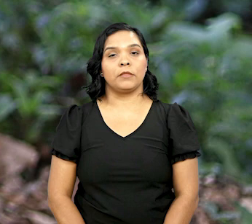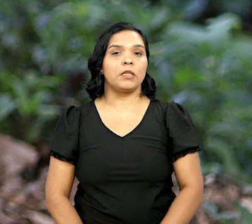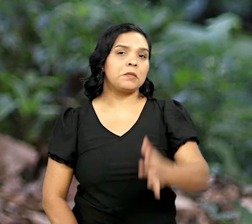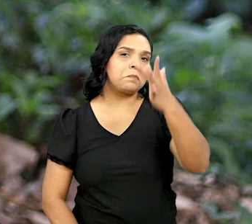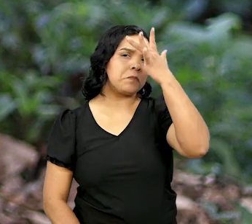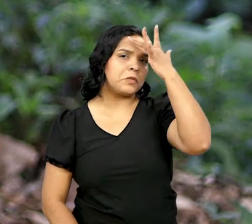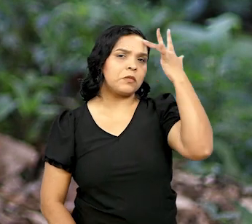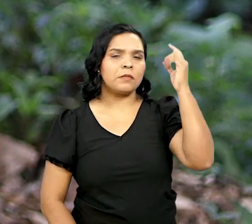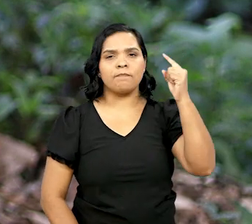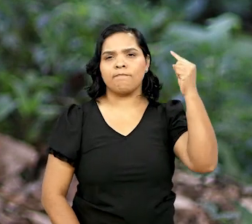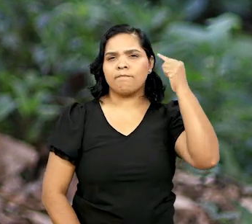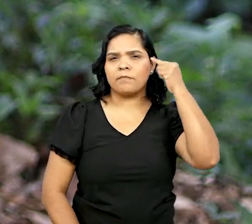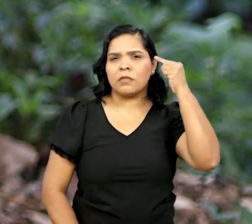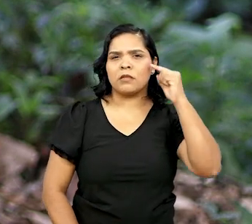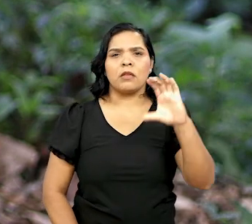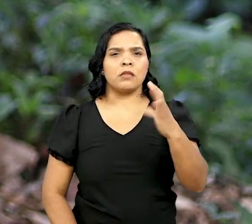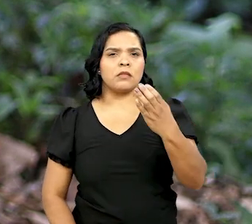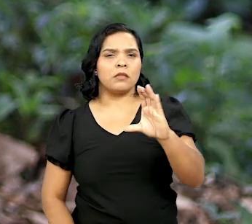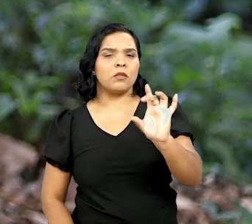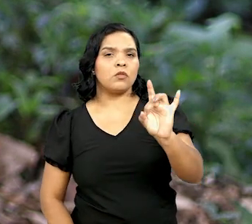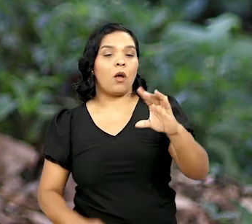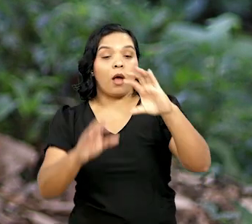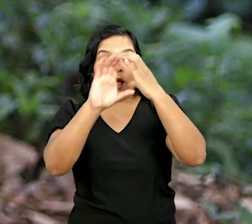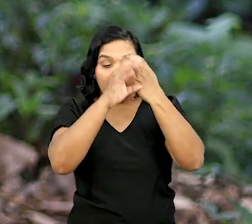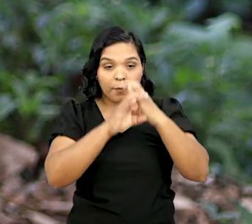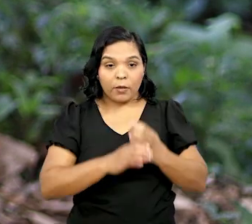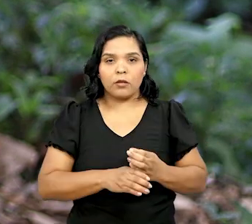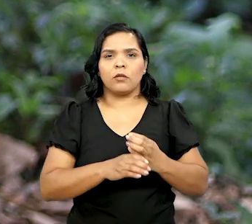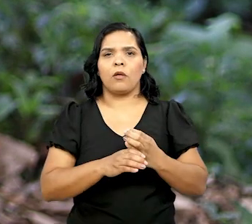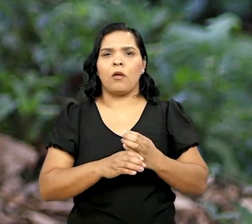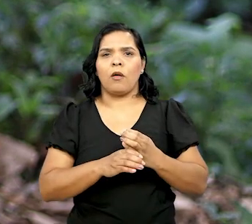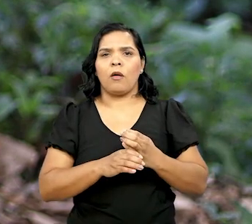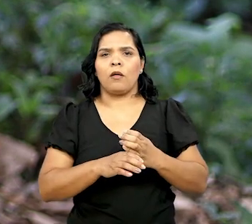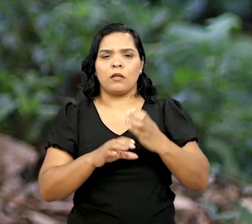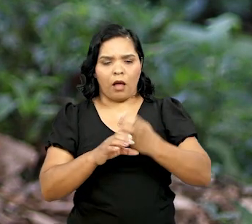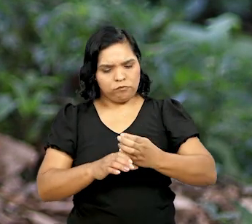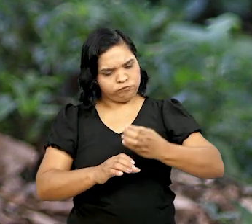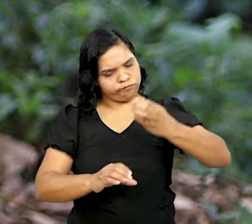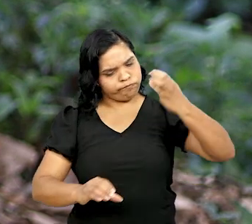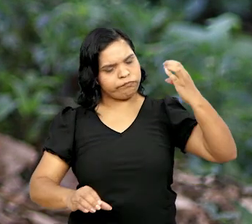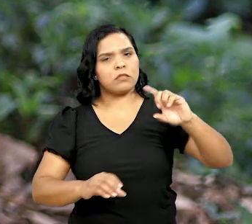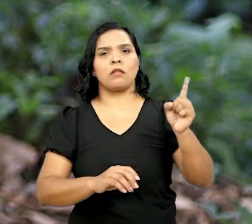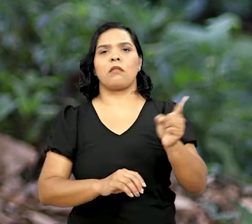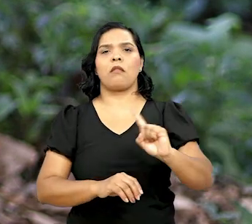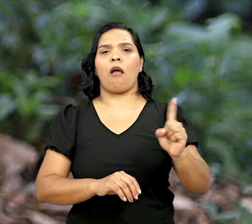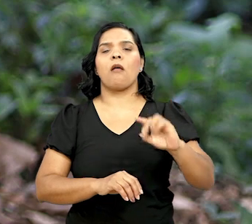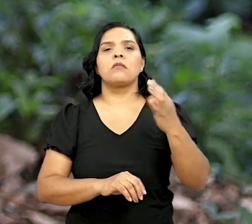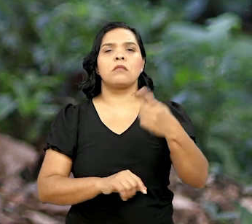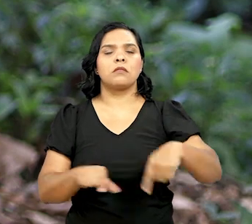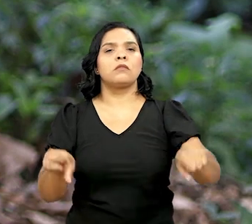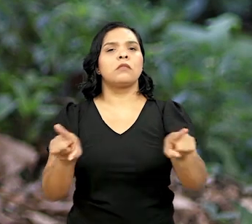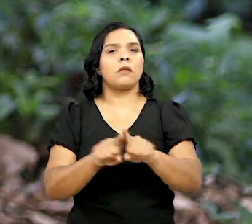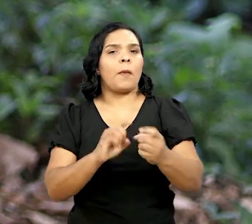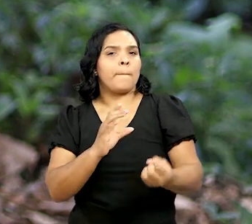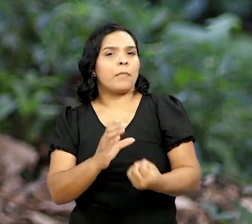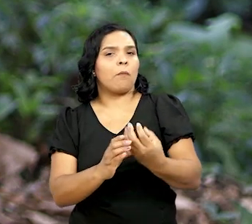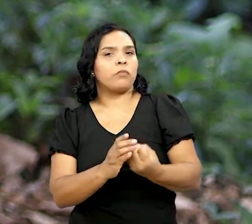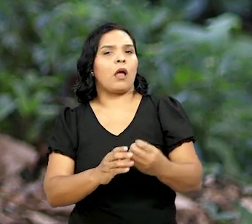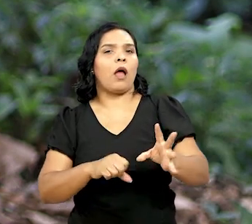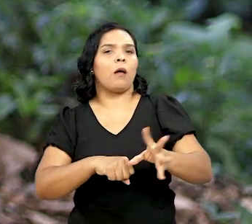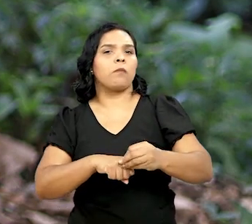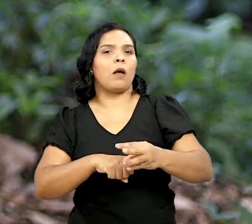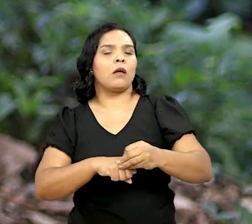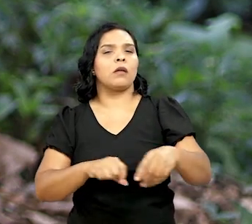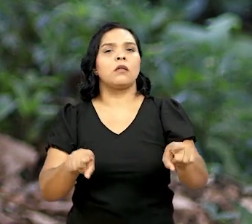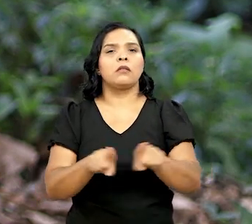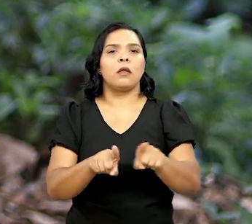Muita gente pensa que ciência é feita apenas em laboratórios, daqueles com tubos de ensaios. Mas ciência se faz produzindo conhecimento,